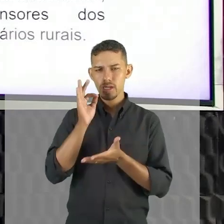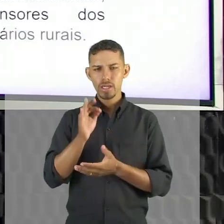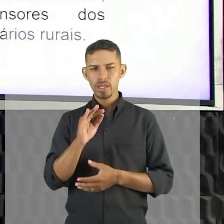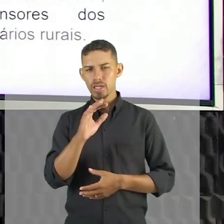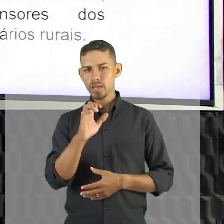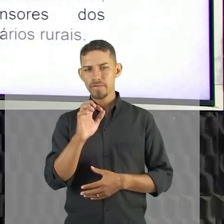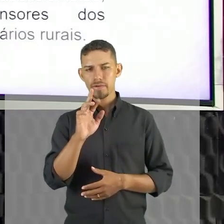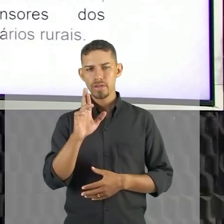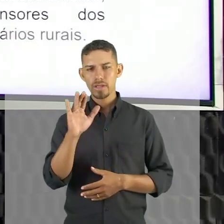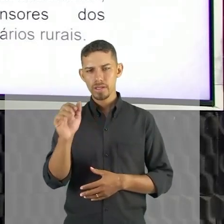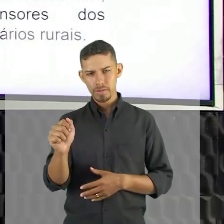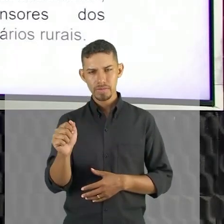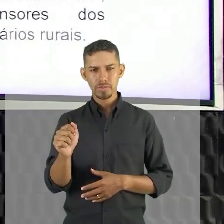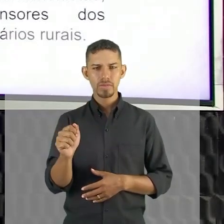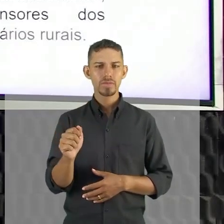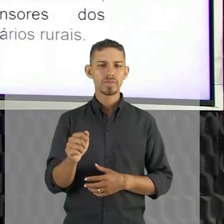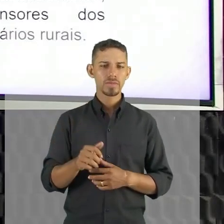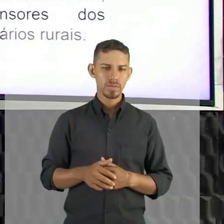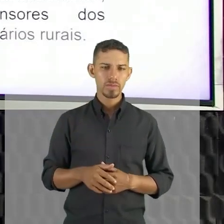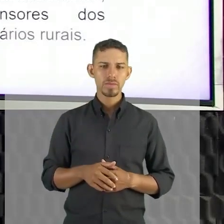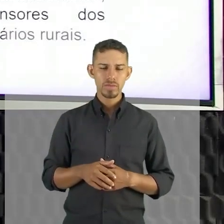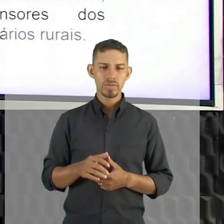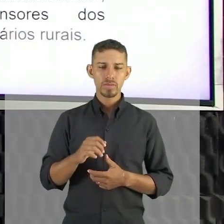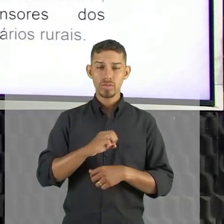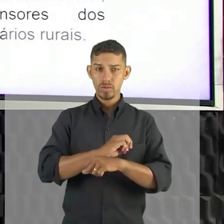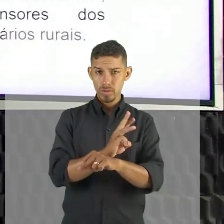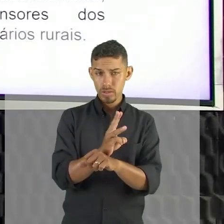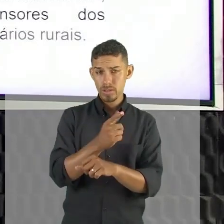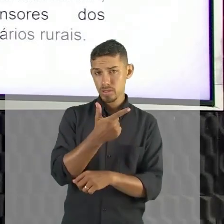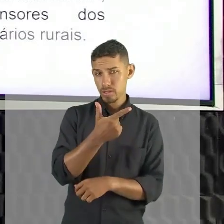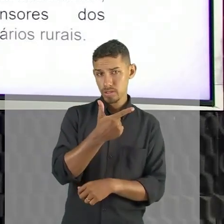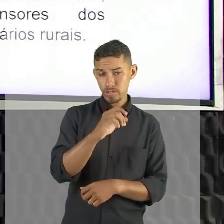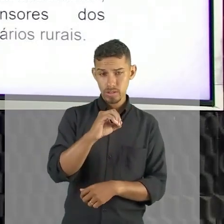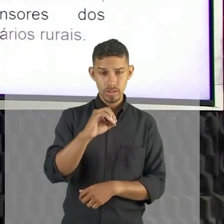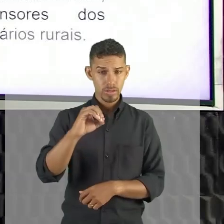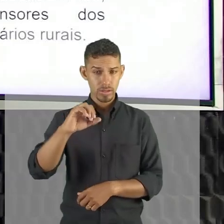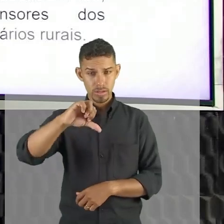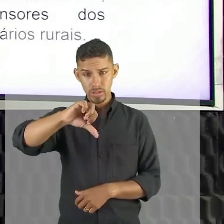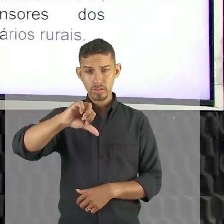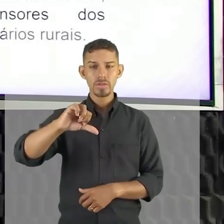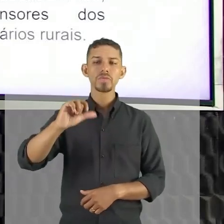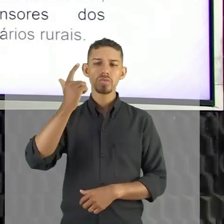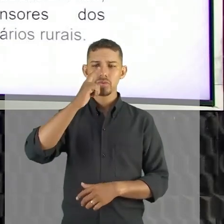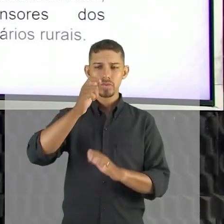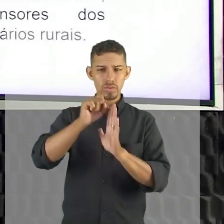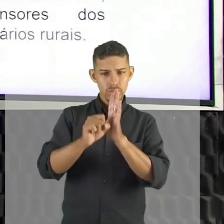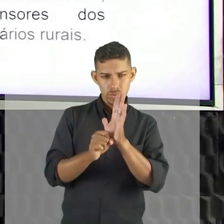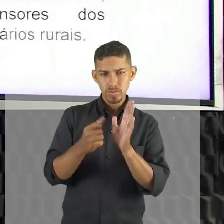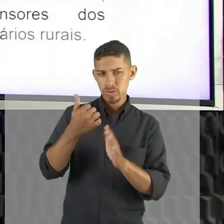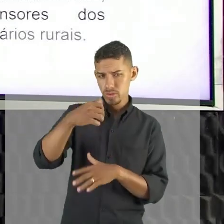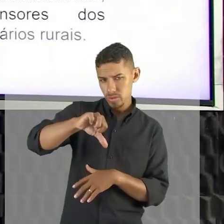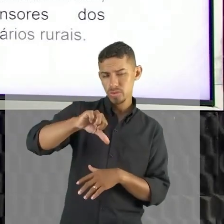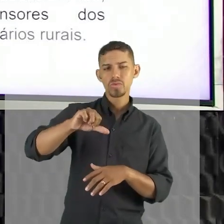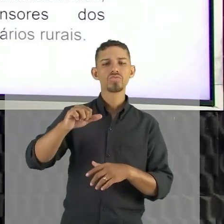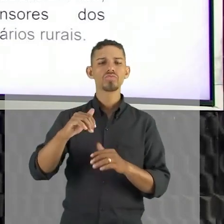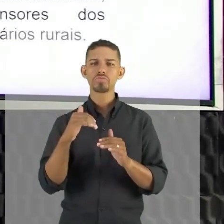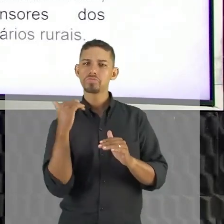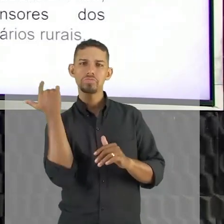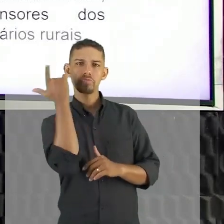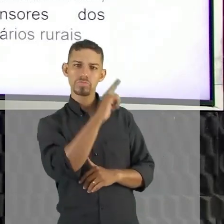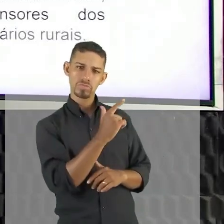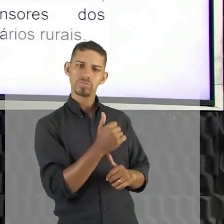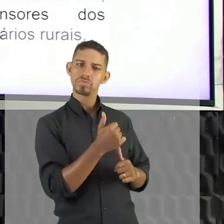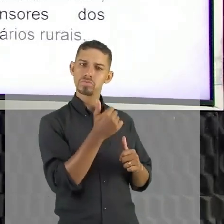EMA 2009. O café produzido no século XIX superou o açúcar como principal produto brasileiro de exportação e impulsionou